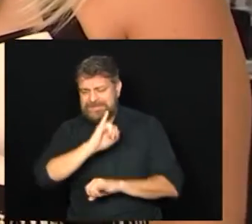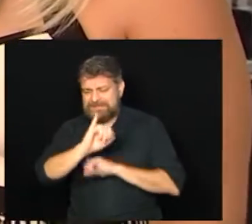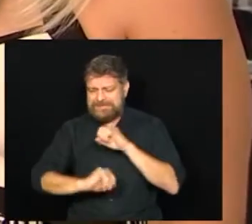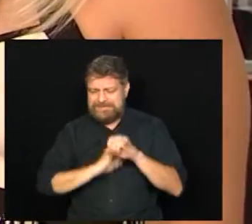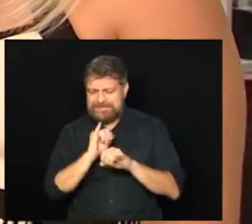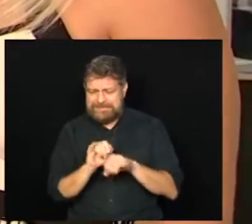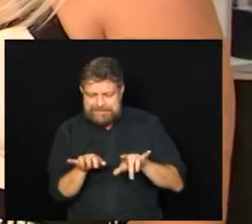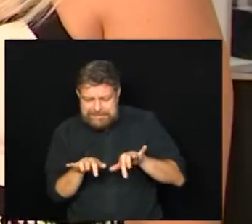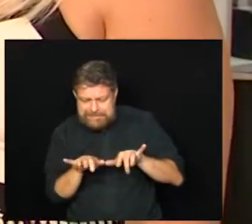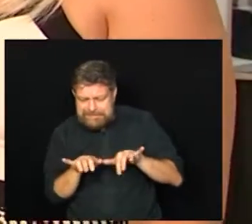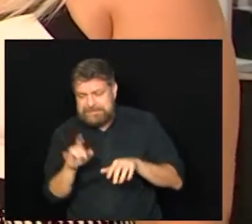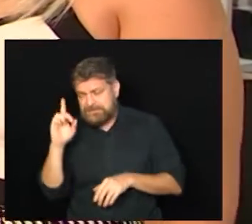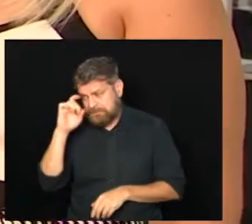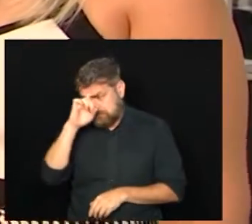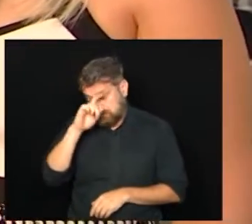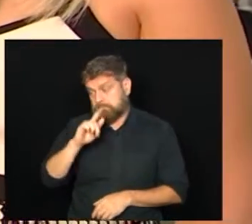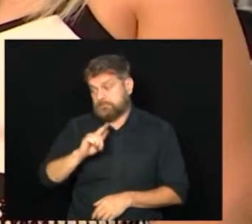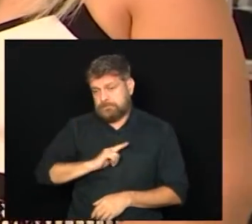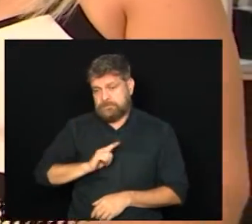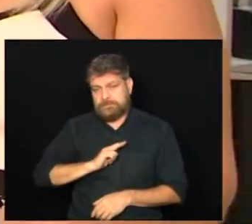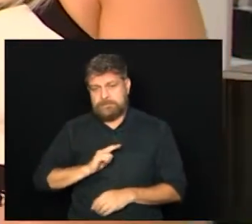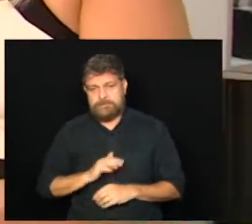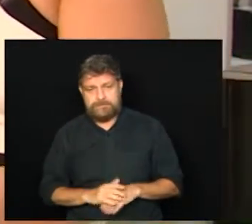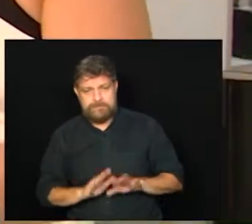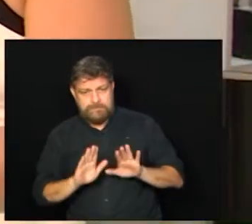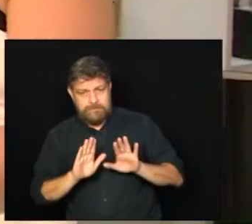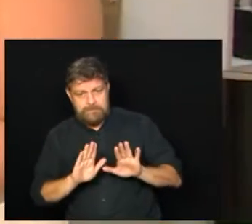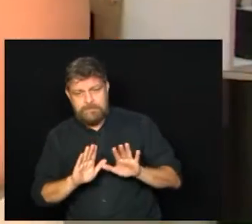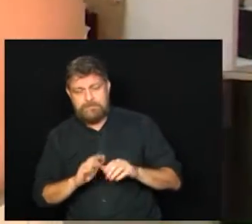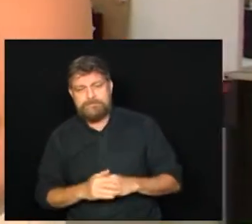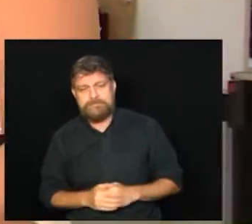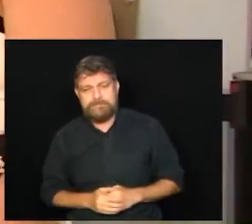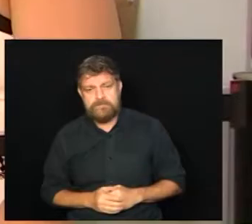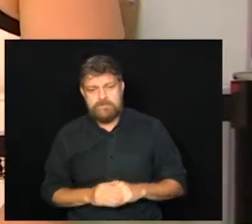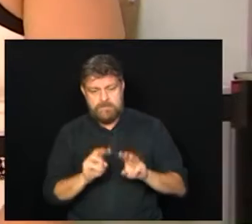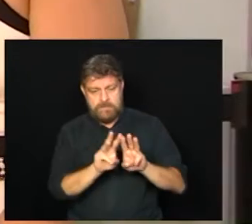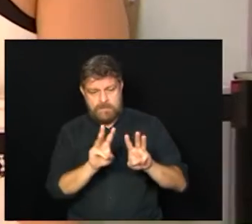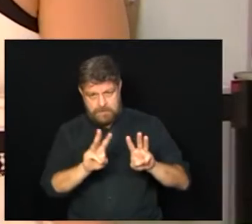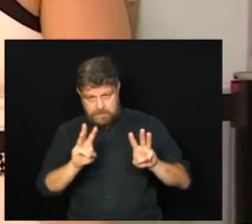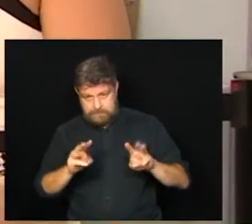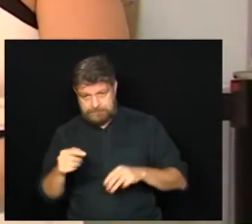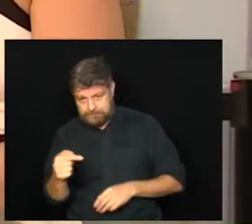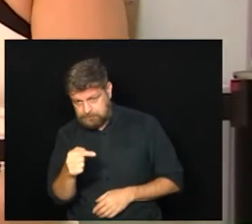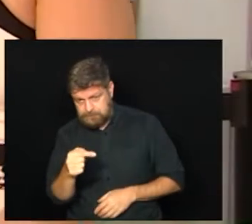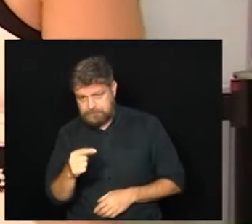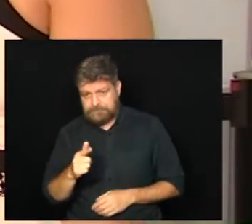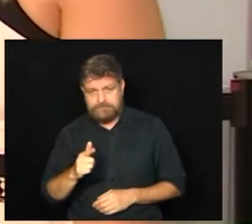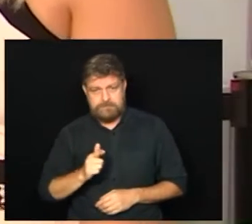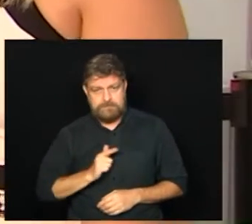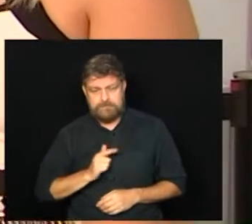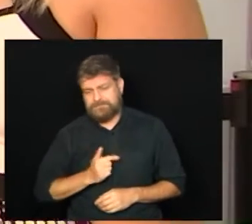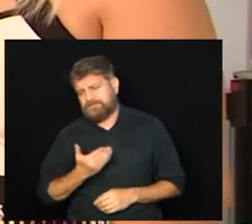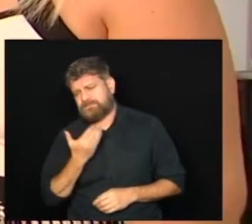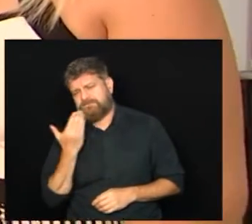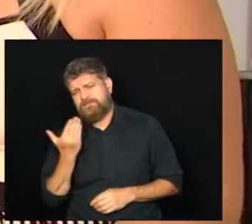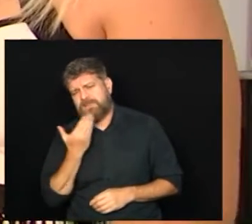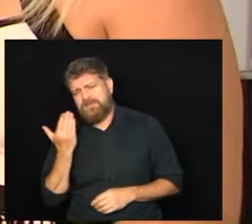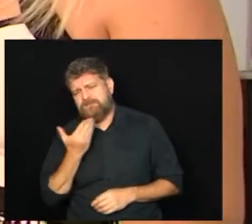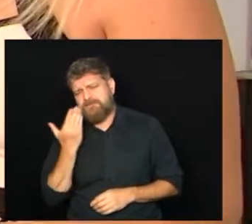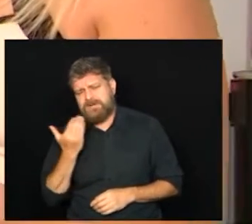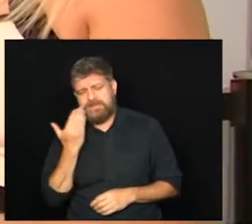internet e tudo mais, não é? Sim, mas o site Bolsa do Povo é um site de fácil